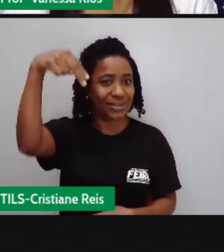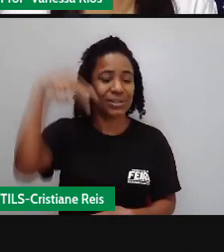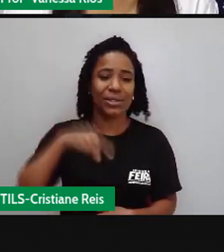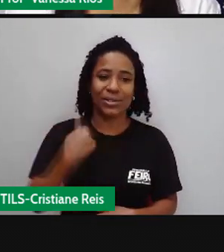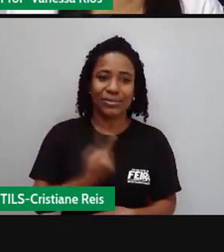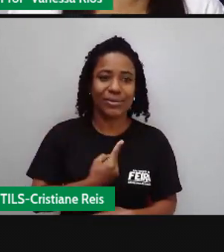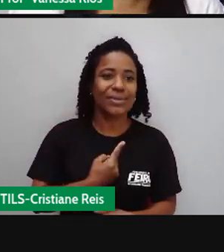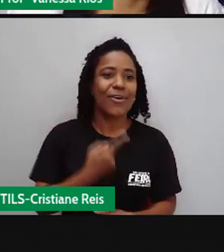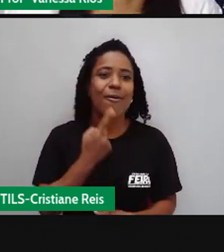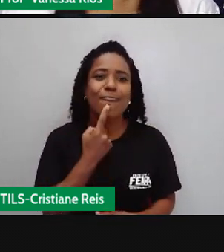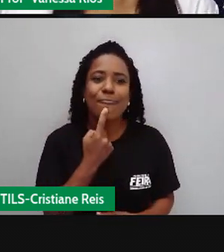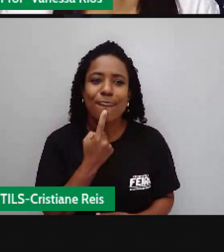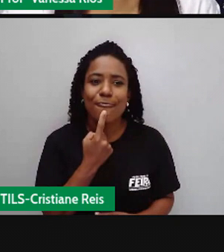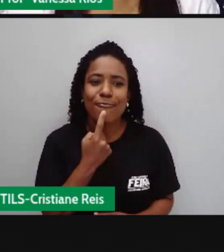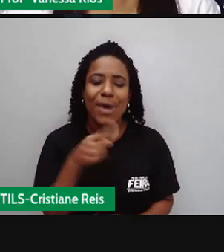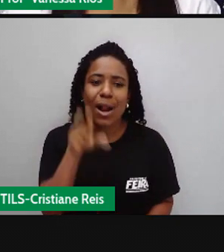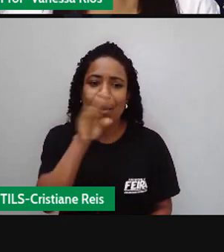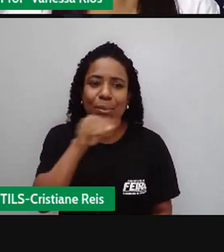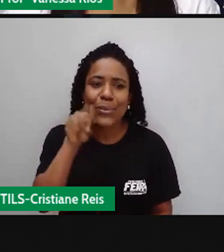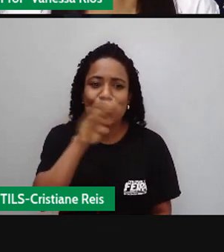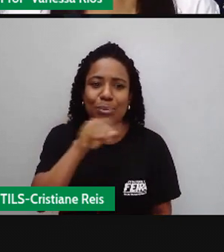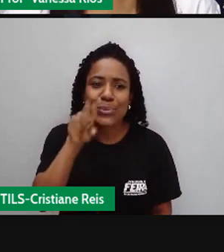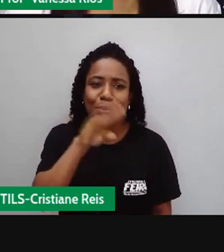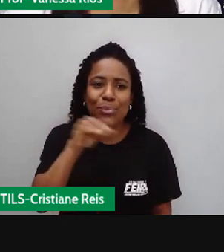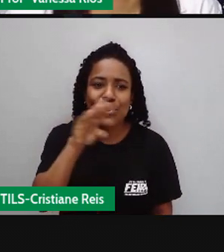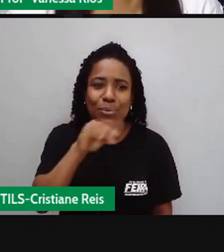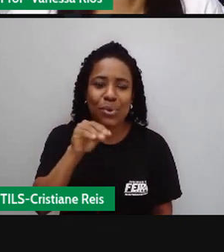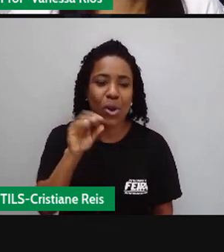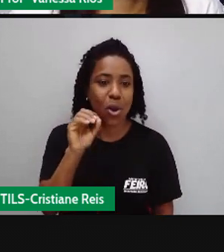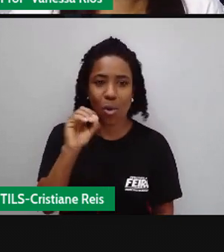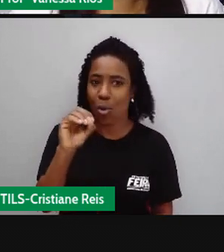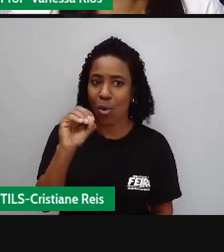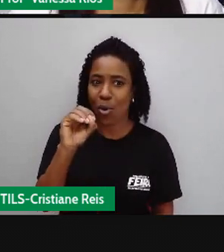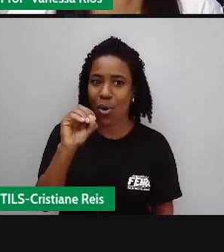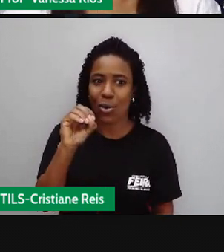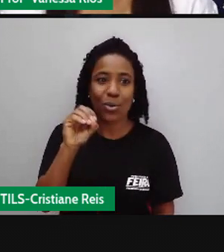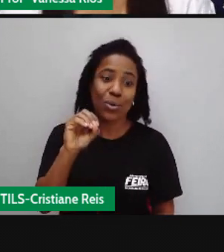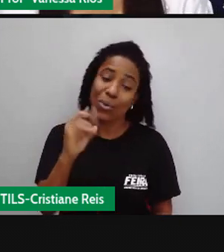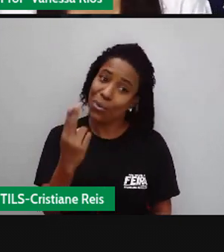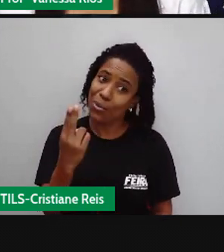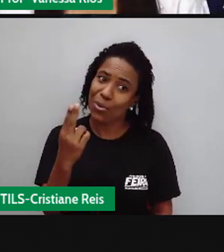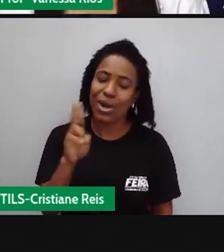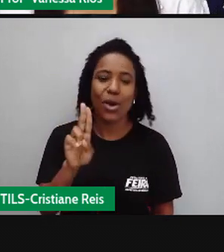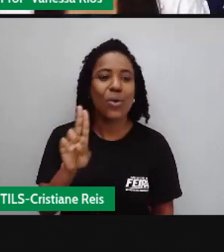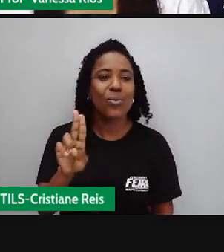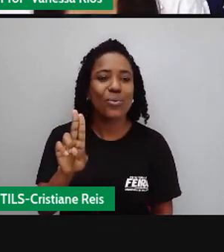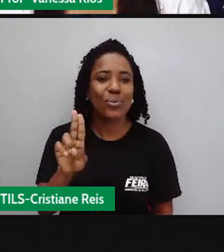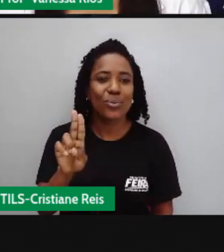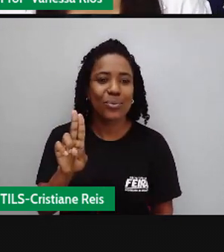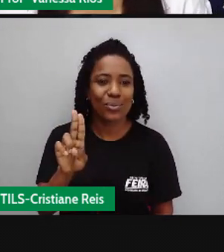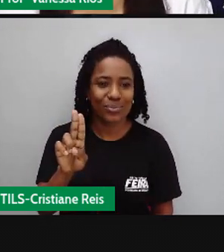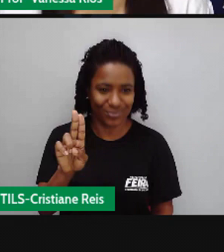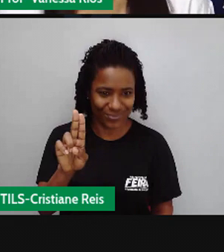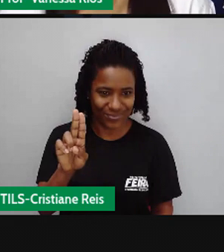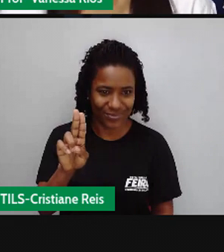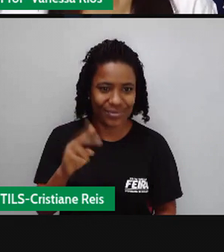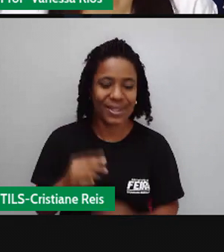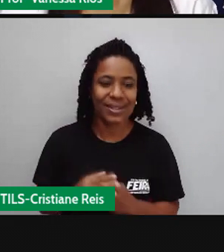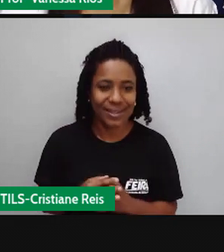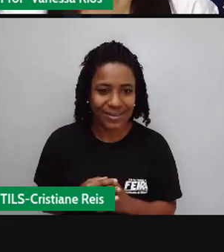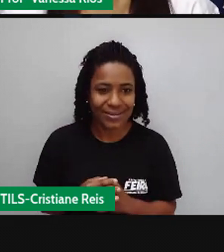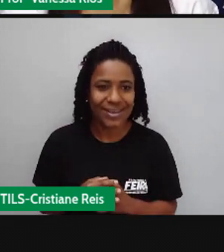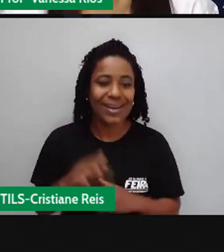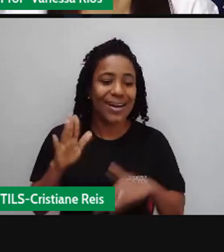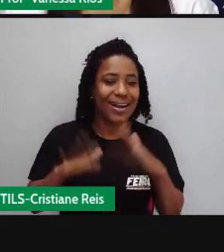em muitas palavras, nós pronunciamos aí o som do O, parecendo um som do U. É como a gente às vezes